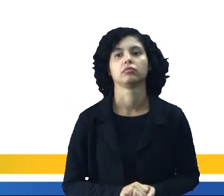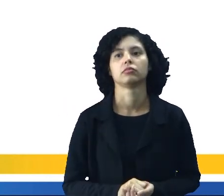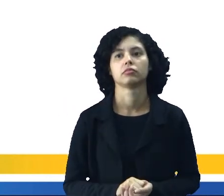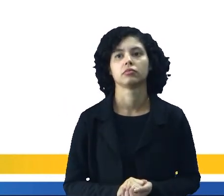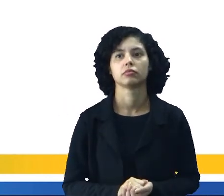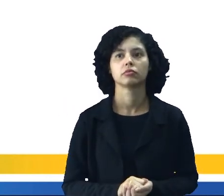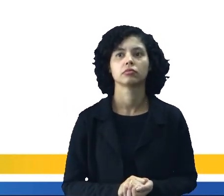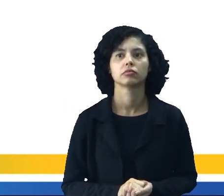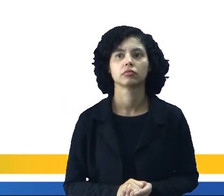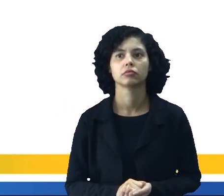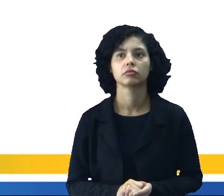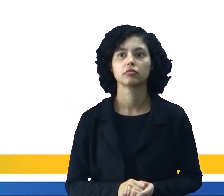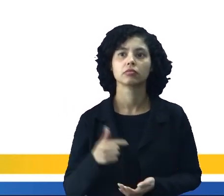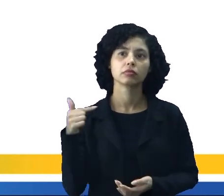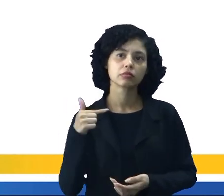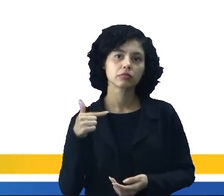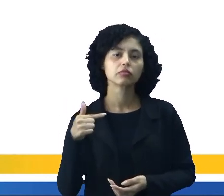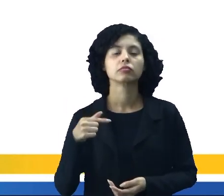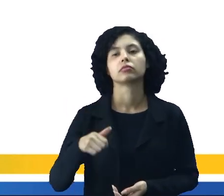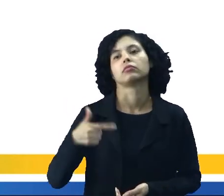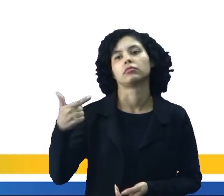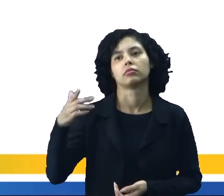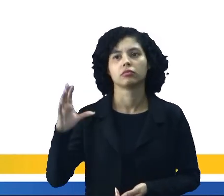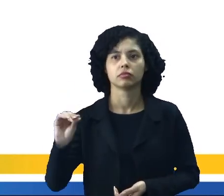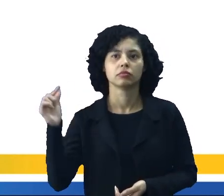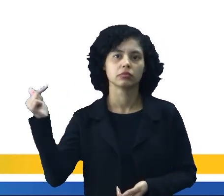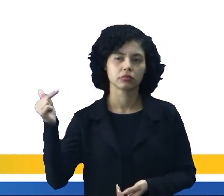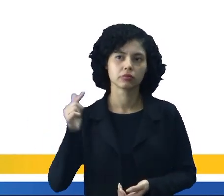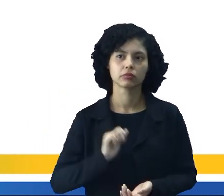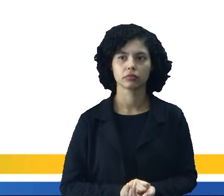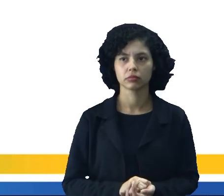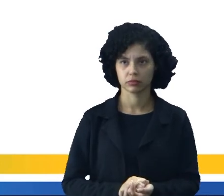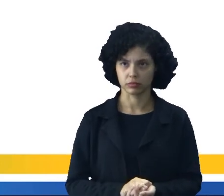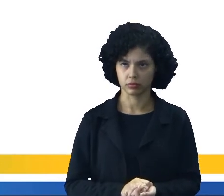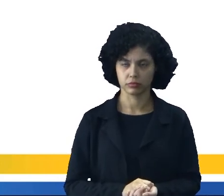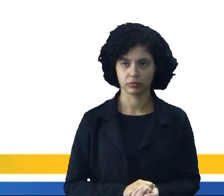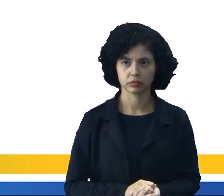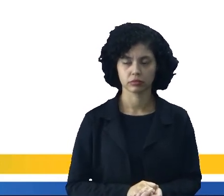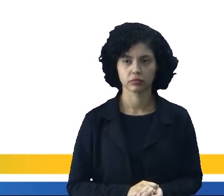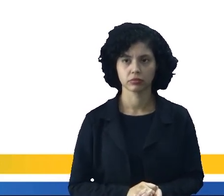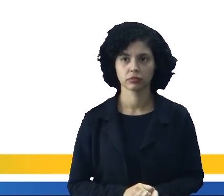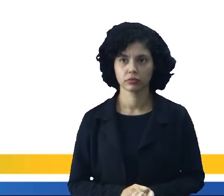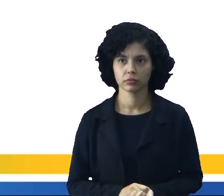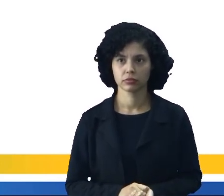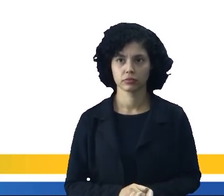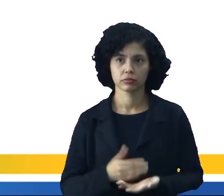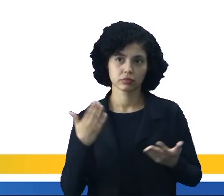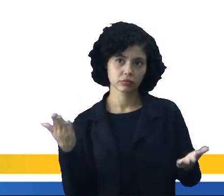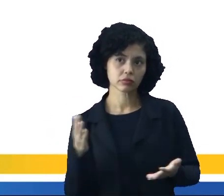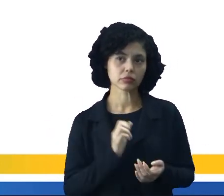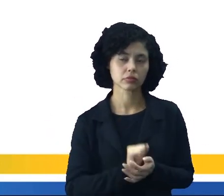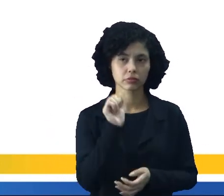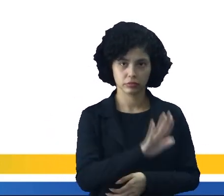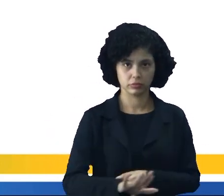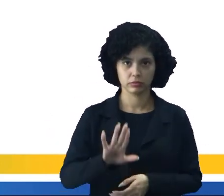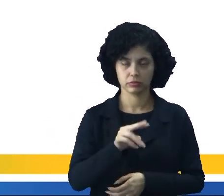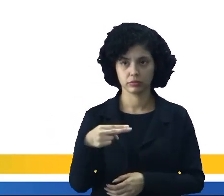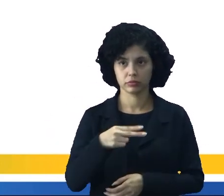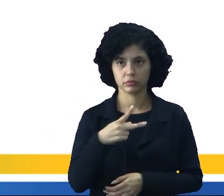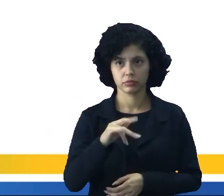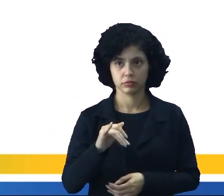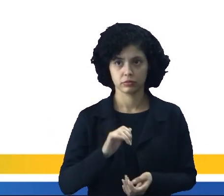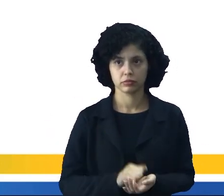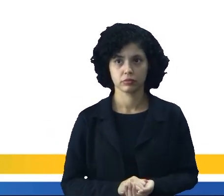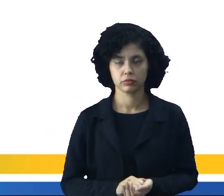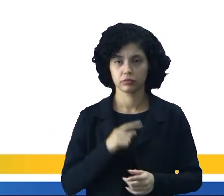50 metros ao quadrado menos o raio menor que é 20 metros ao quadrado então a área vai ser igual